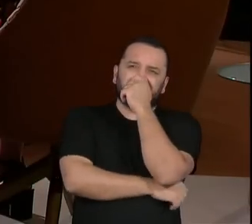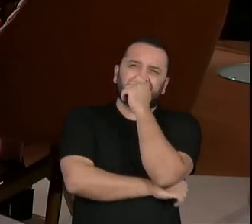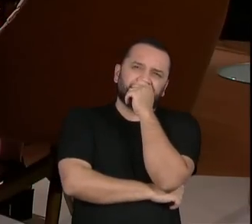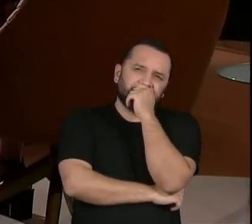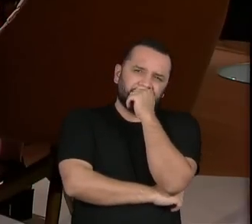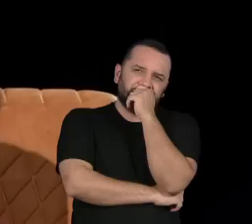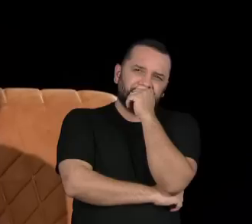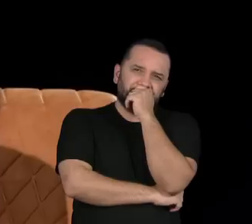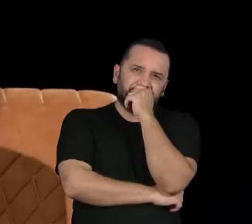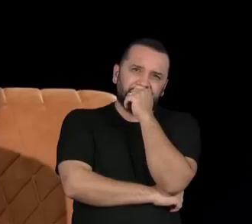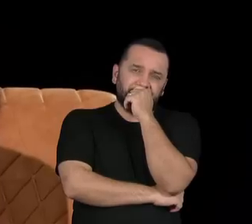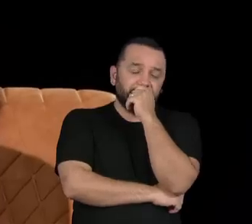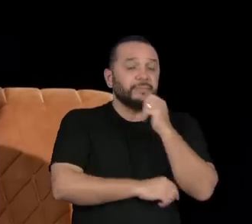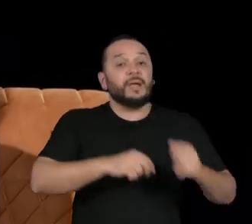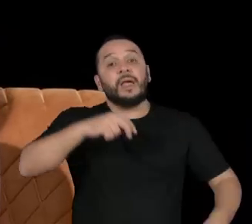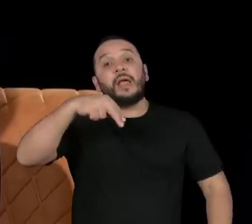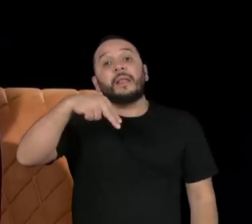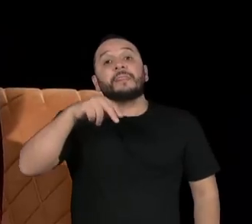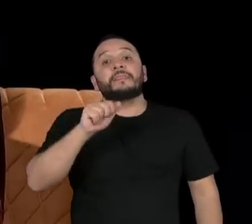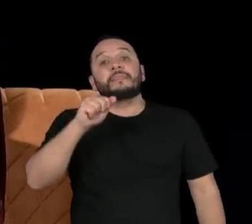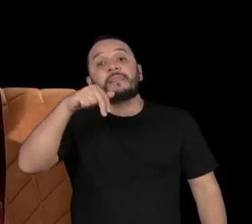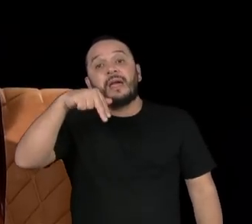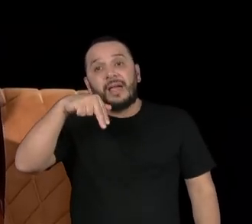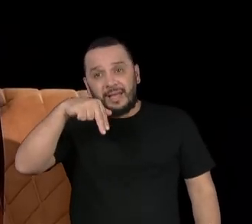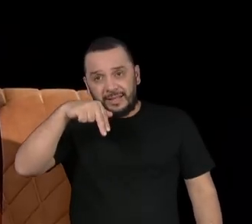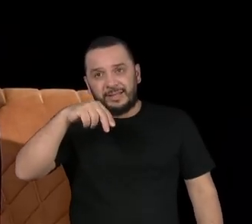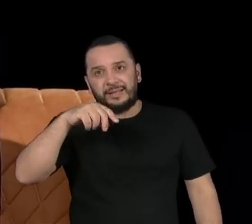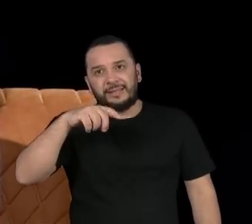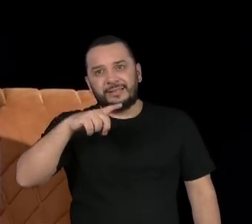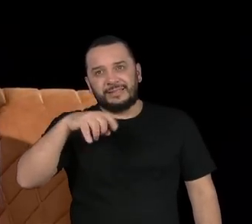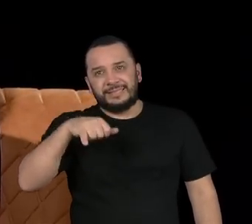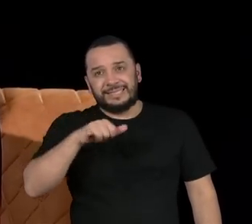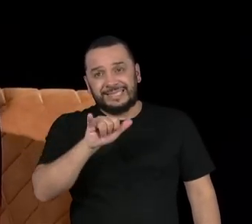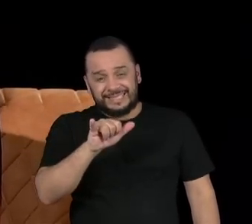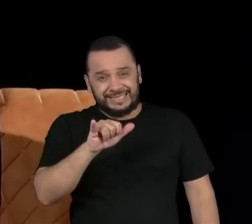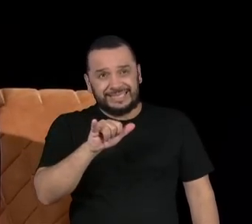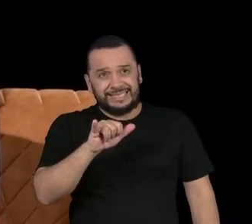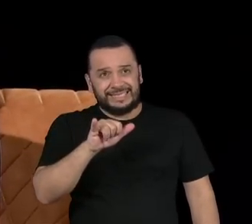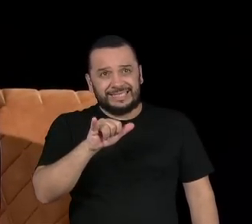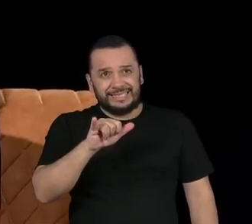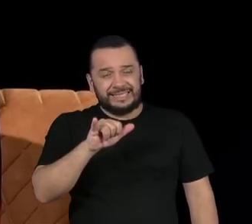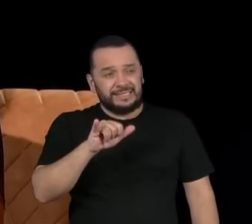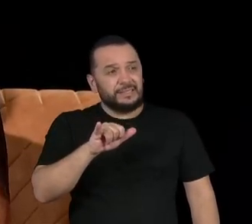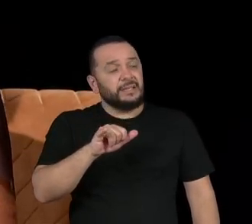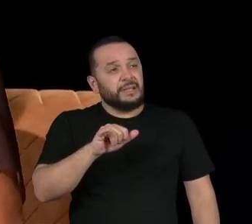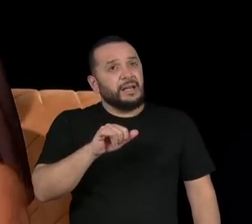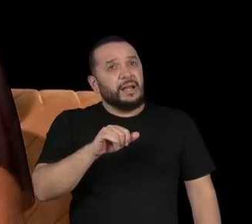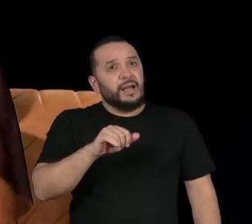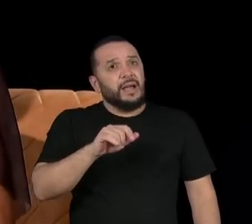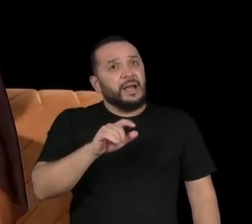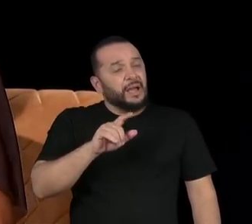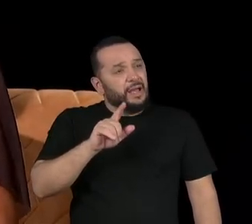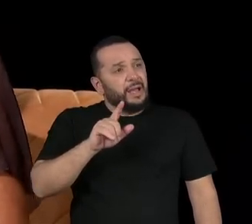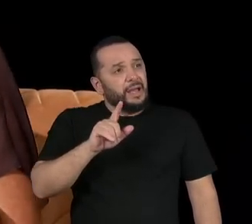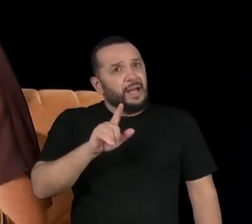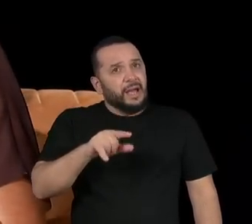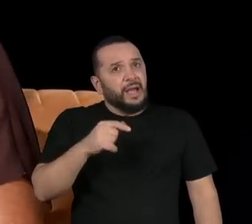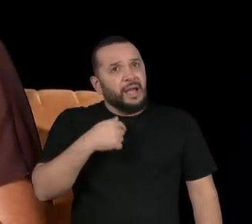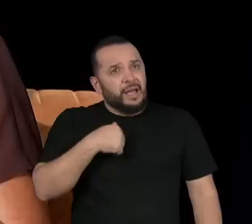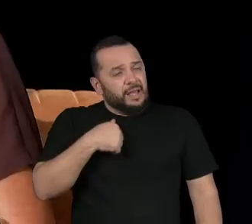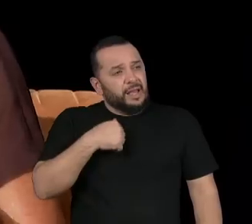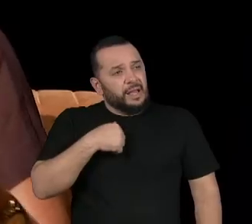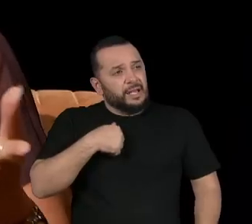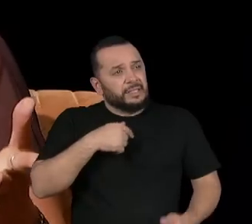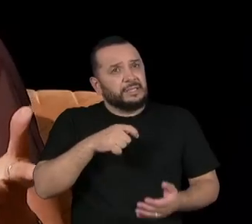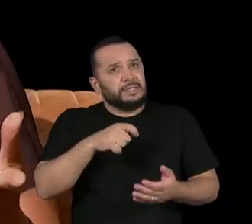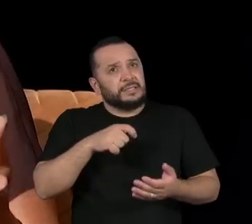Aí ele falou assim, Nandi, Ananda, Nandi, nome sânscrito. E nós sempre achando